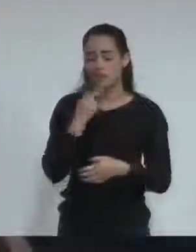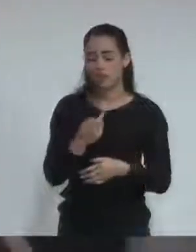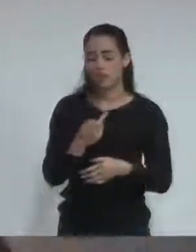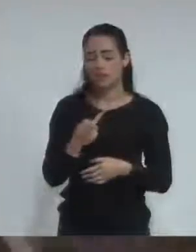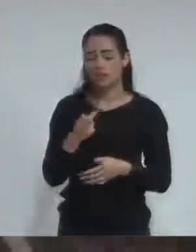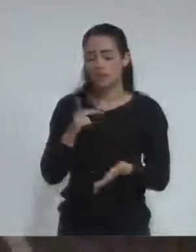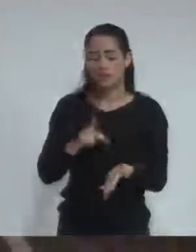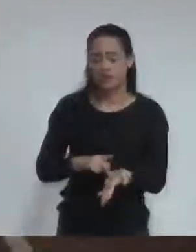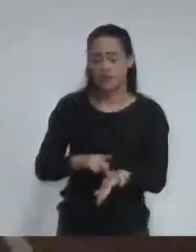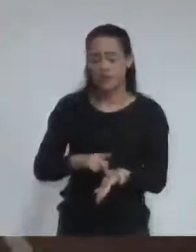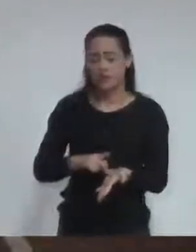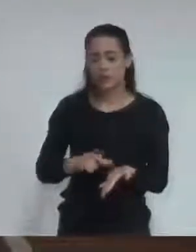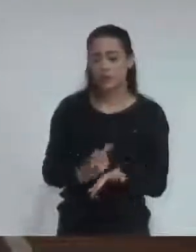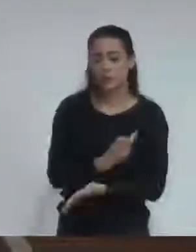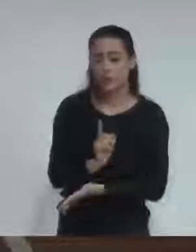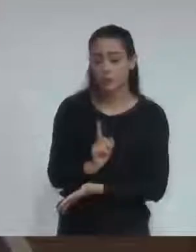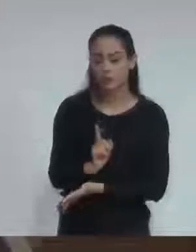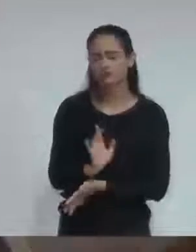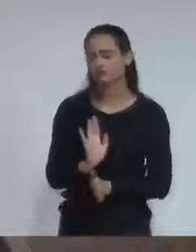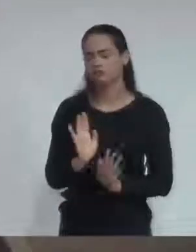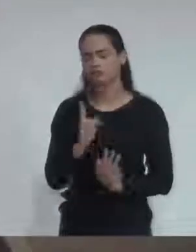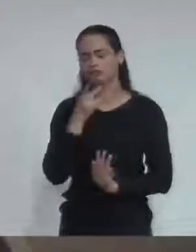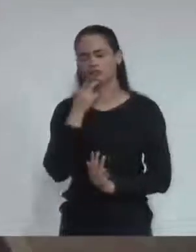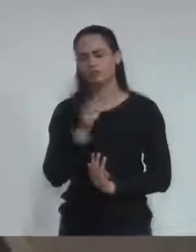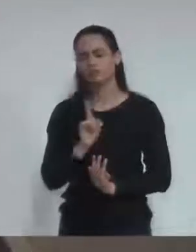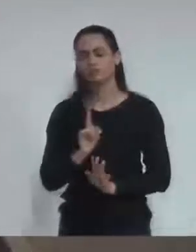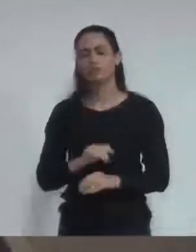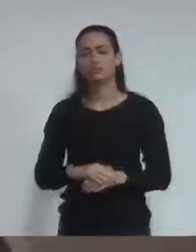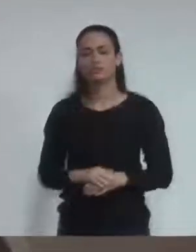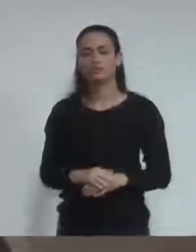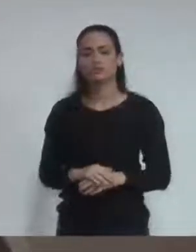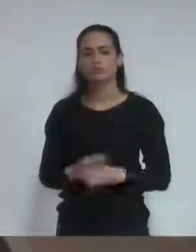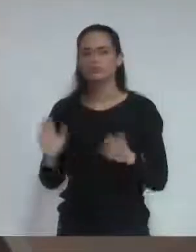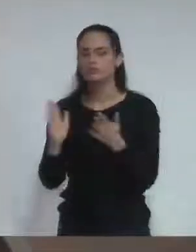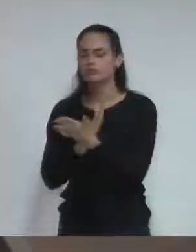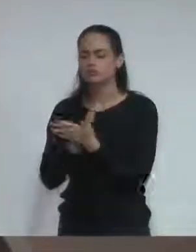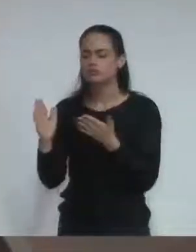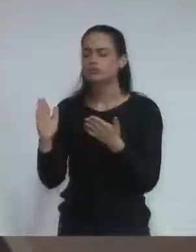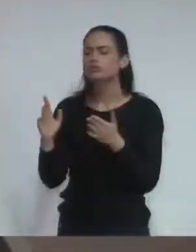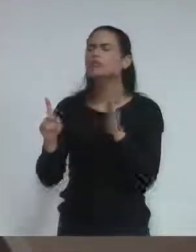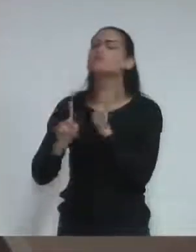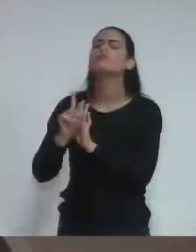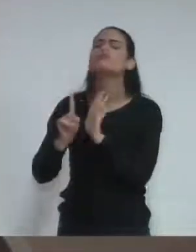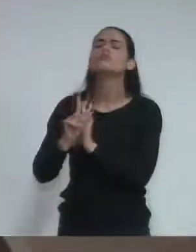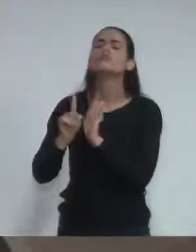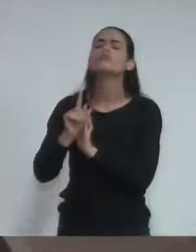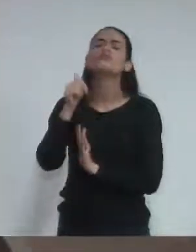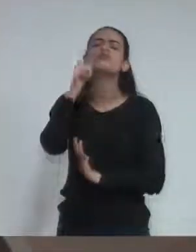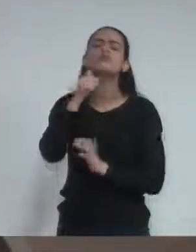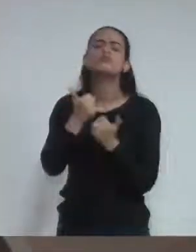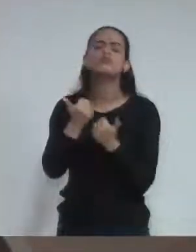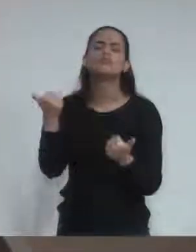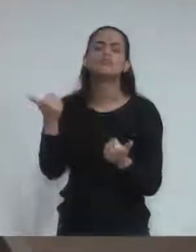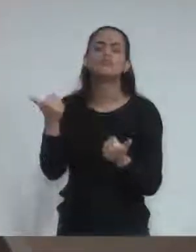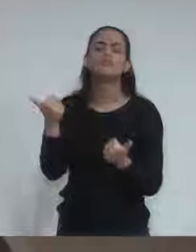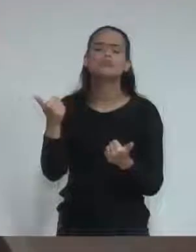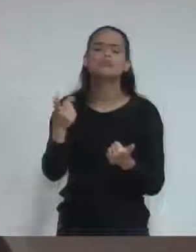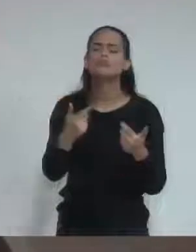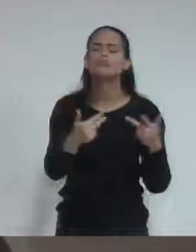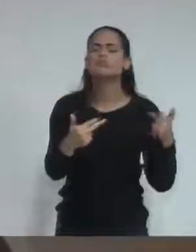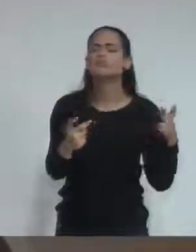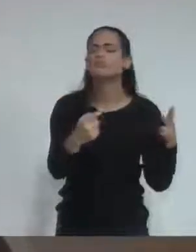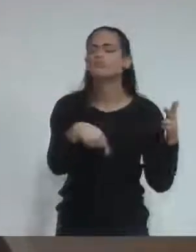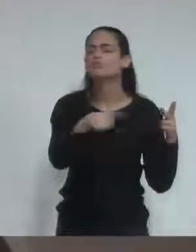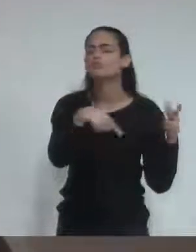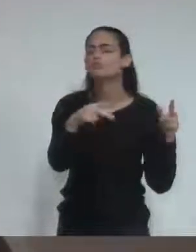houve-se rumores que podem ser só boatos. E questionei, outros vereadores também, a vice-prefeita, se isso de fato vinha ocorrendo. Ela